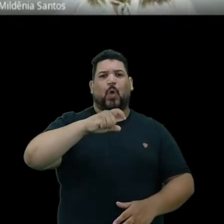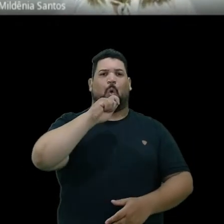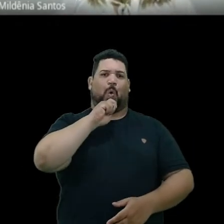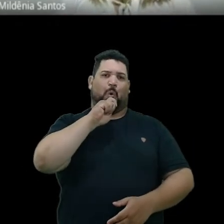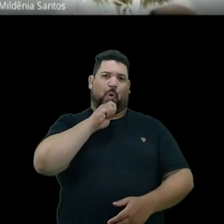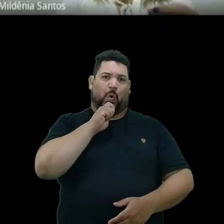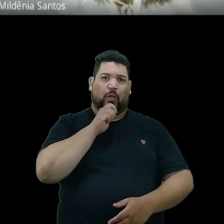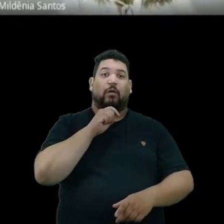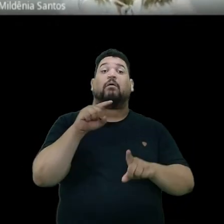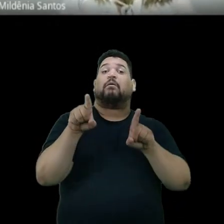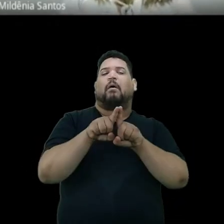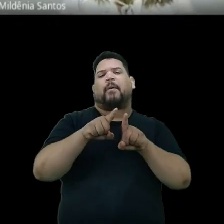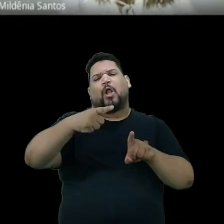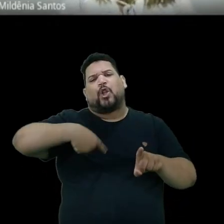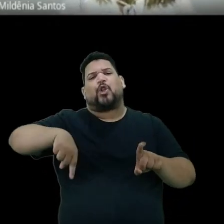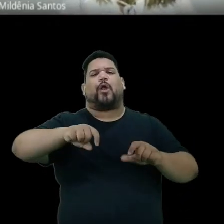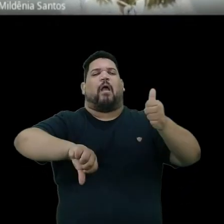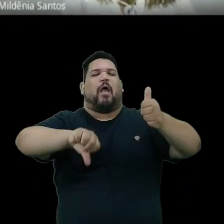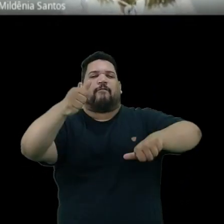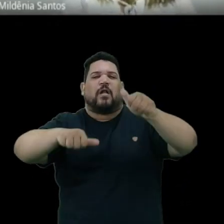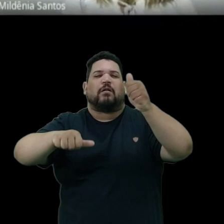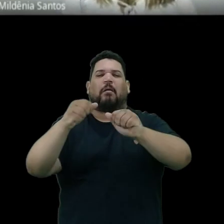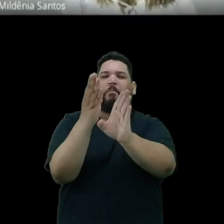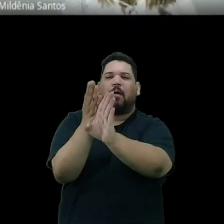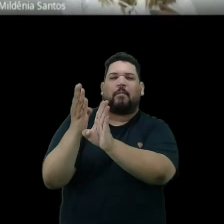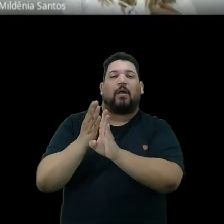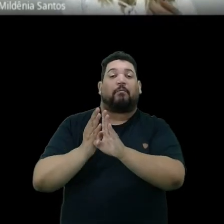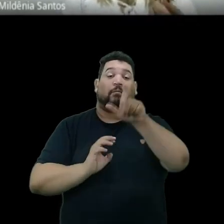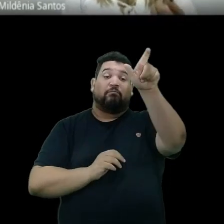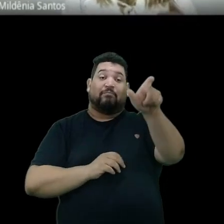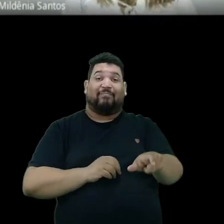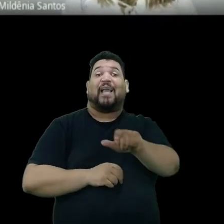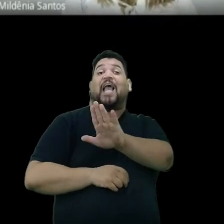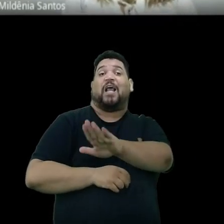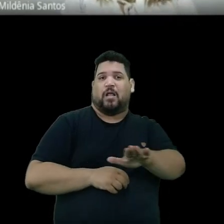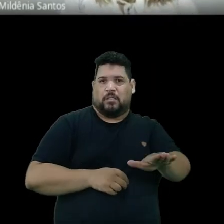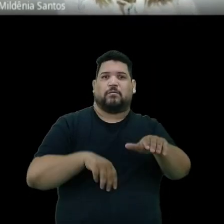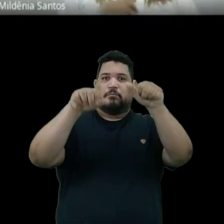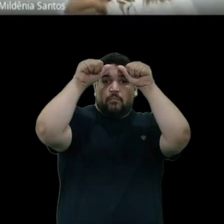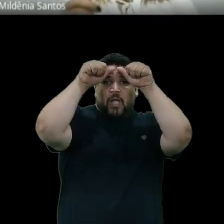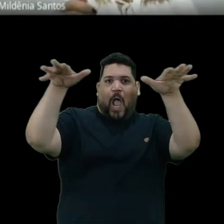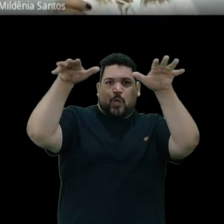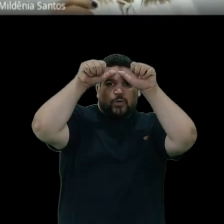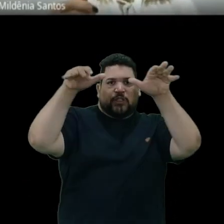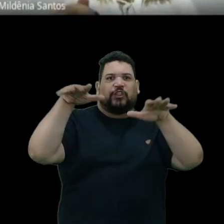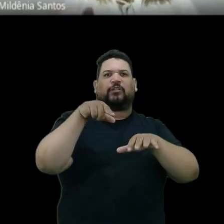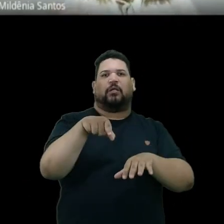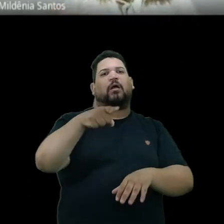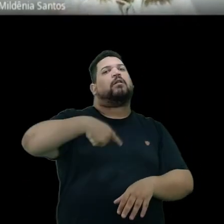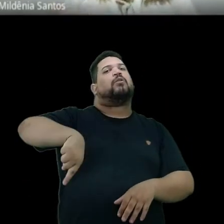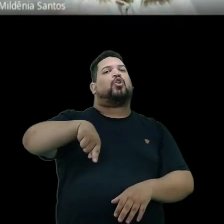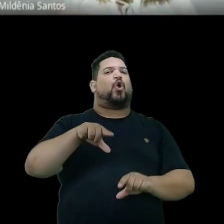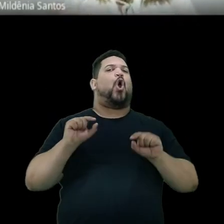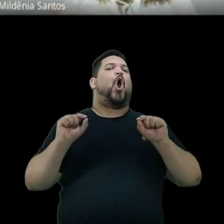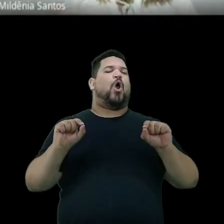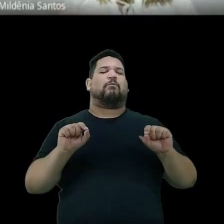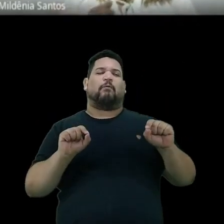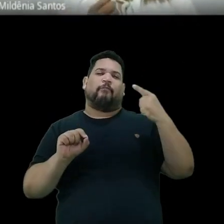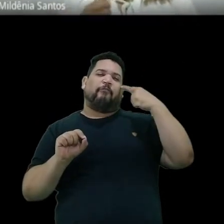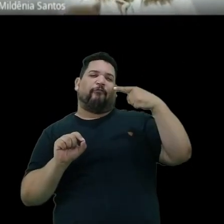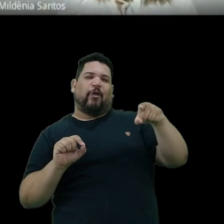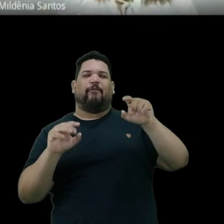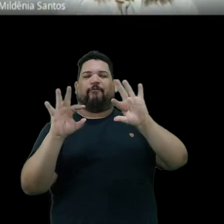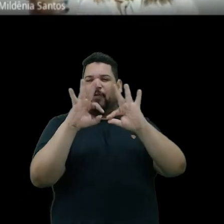em avaliação, em diagnóstico da pessoa, da criança, até, por exemplo, a gente sempre vê a família